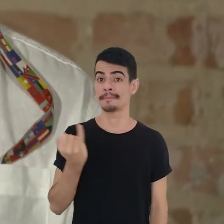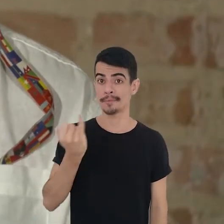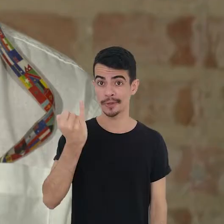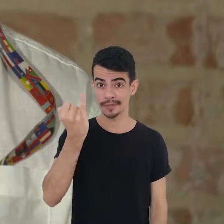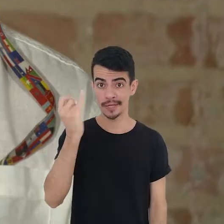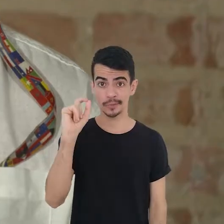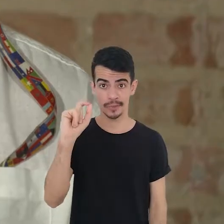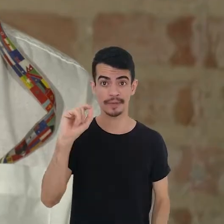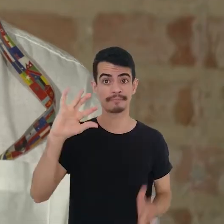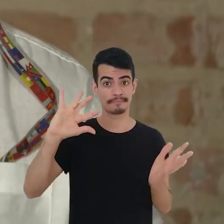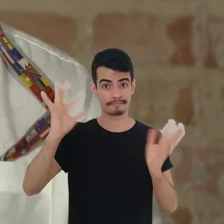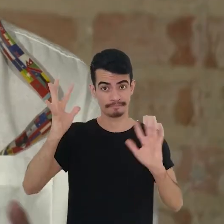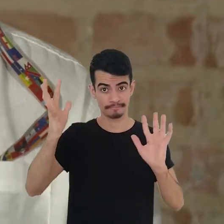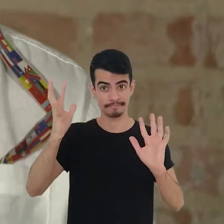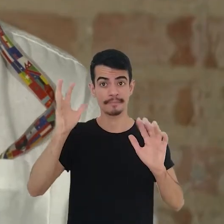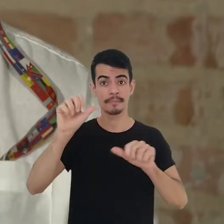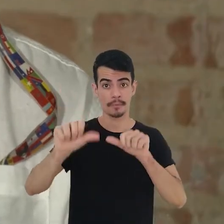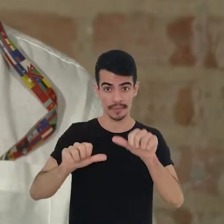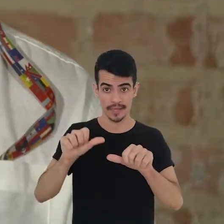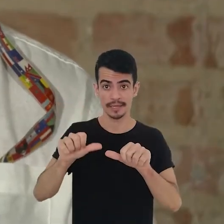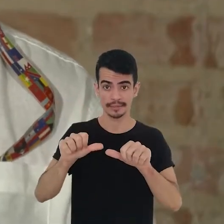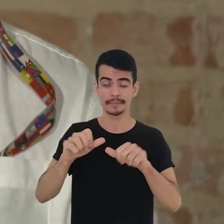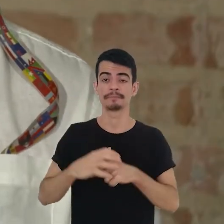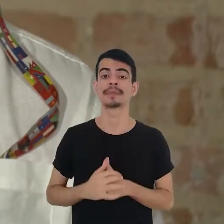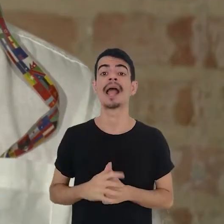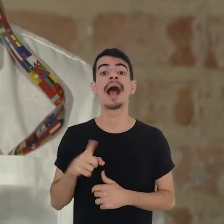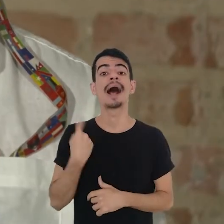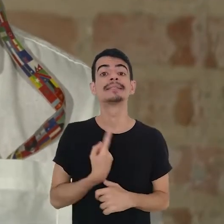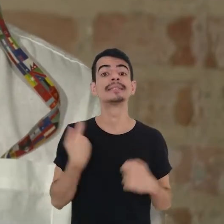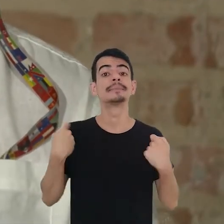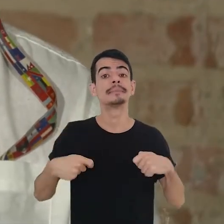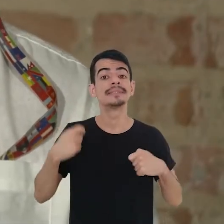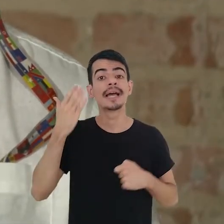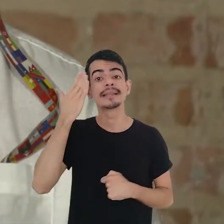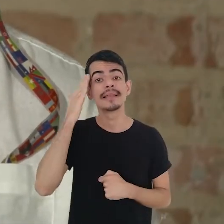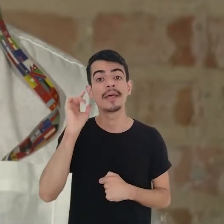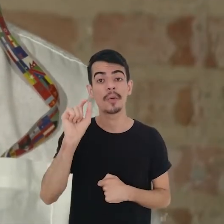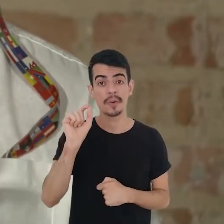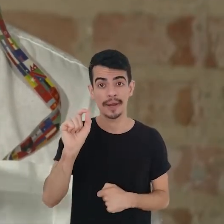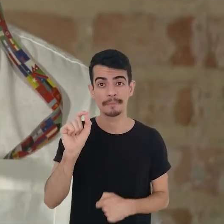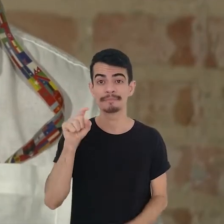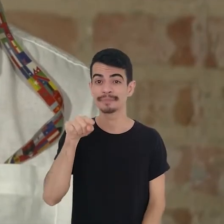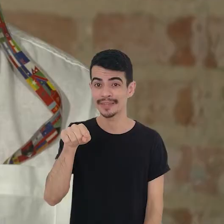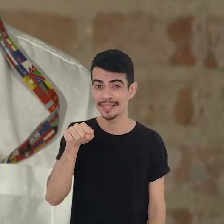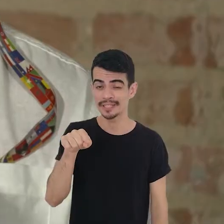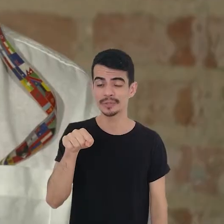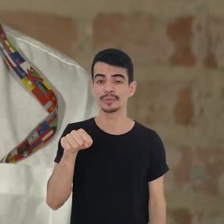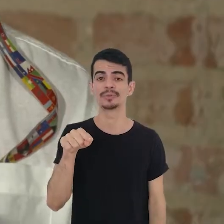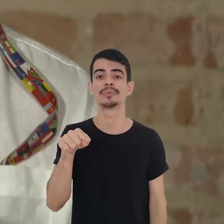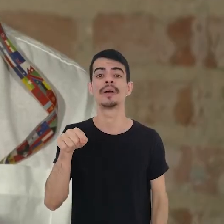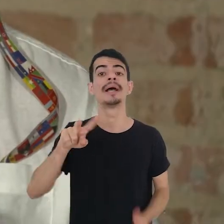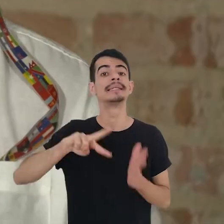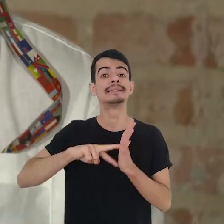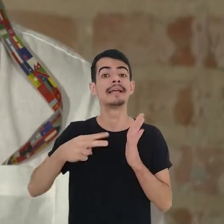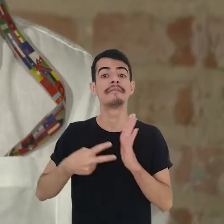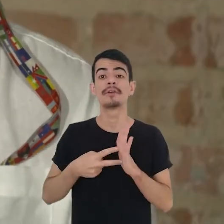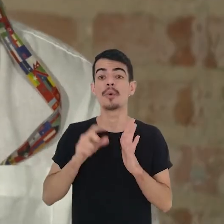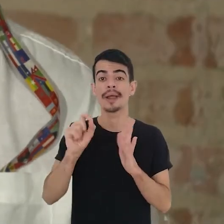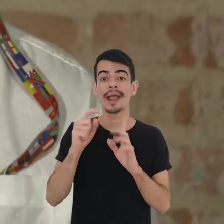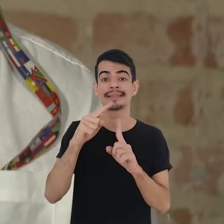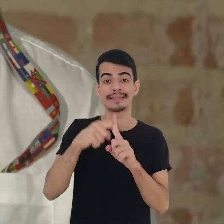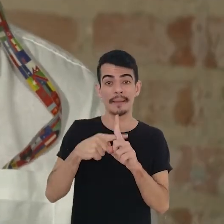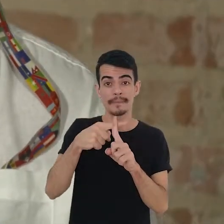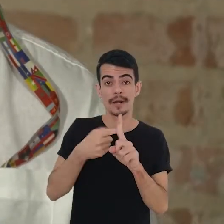mudanças climáticas é que nós temos que ter em mente que as mudanças climáticas, elas não representam apenas aumento